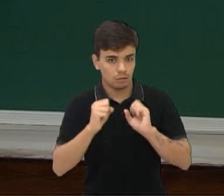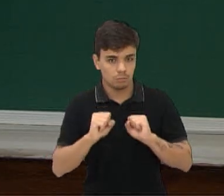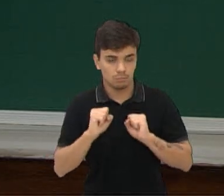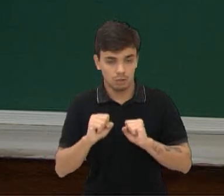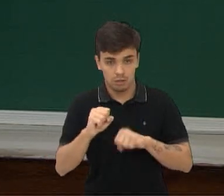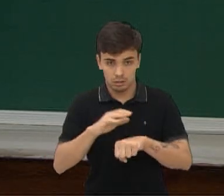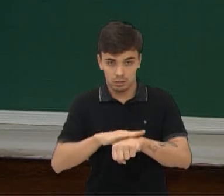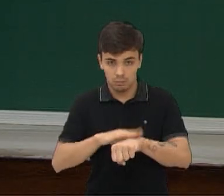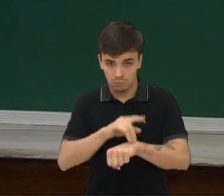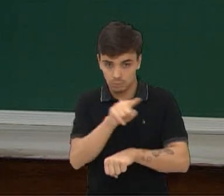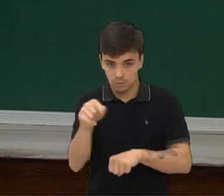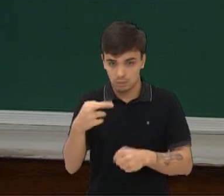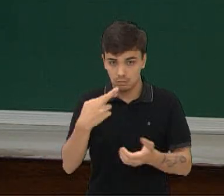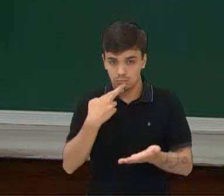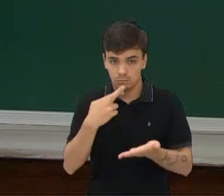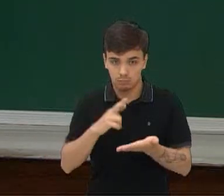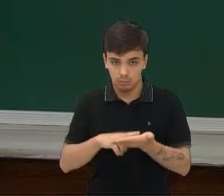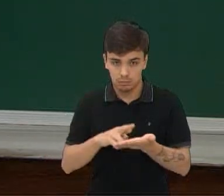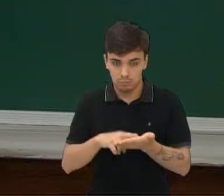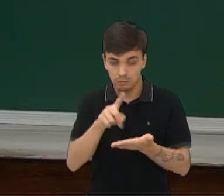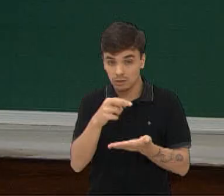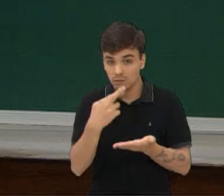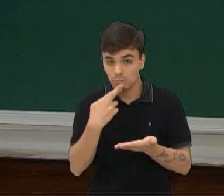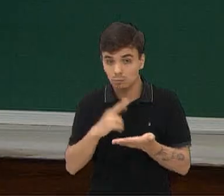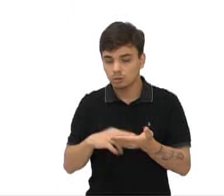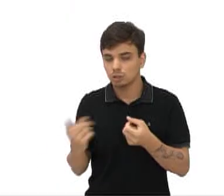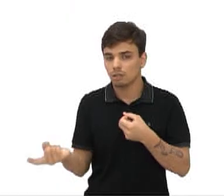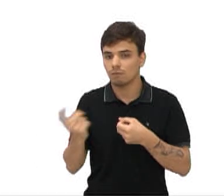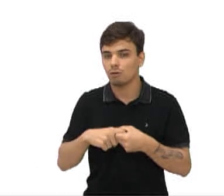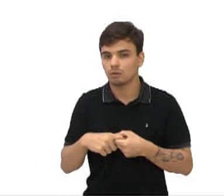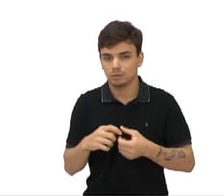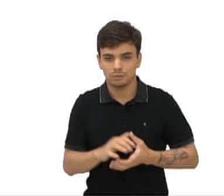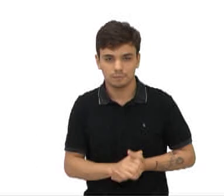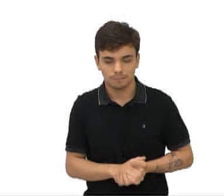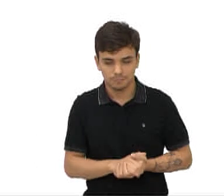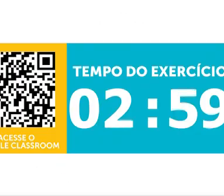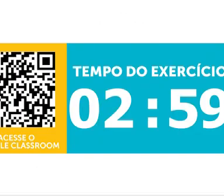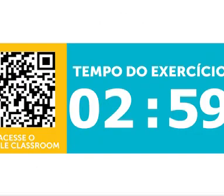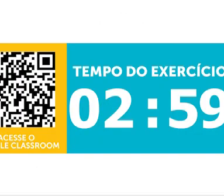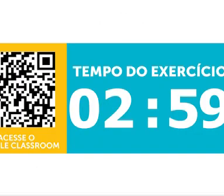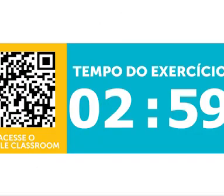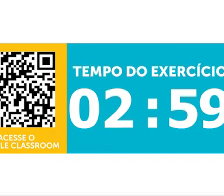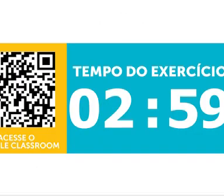Eu dou um tempinho para você, você responde e a gente já volta, tá bom?